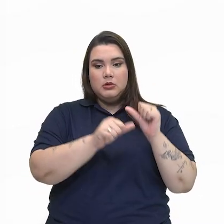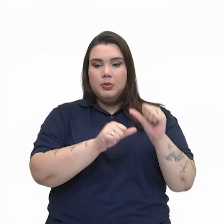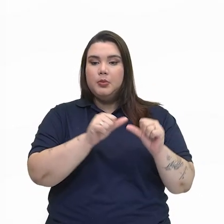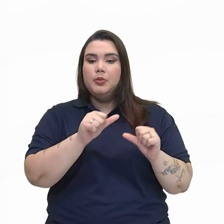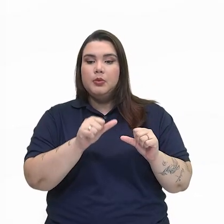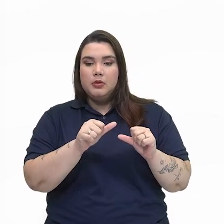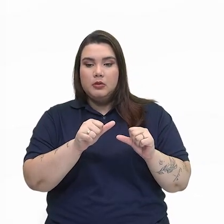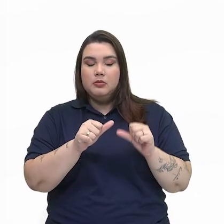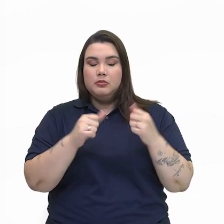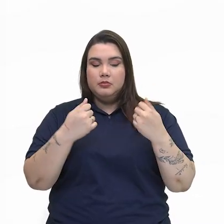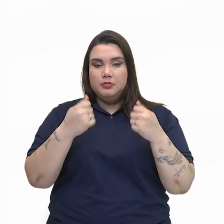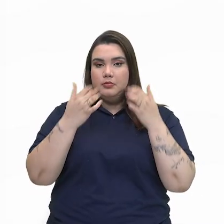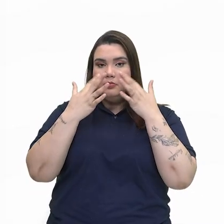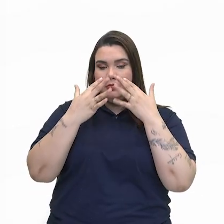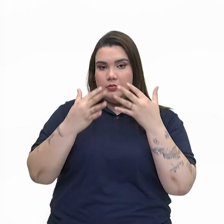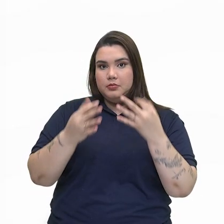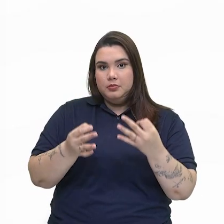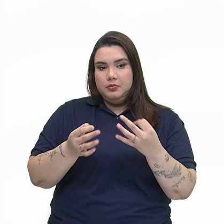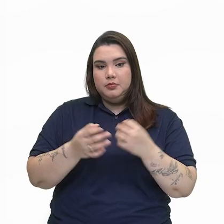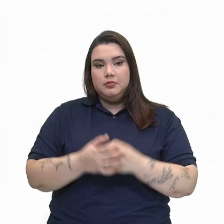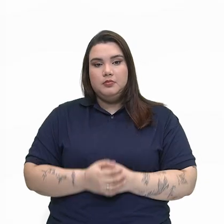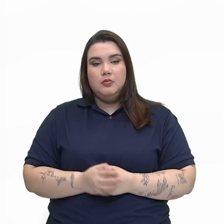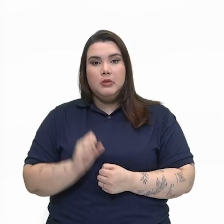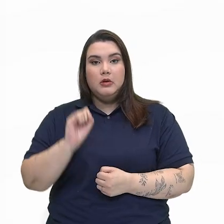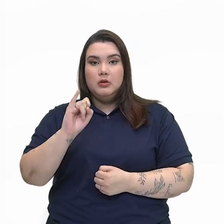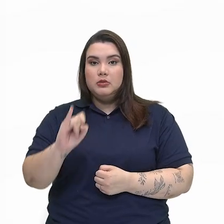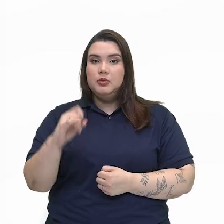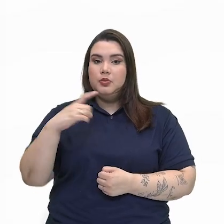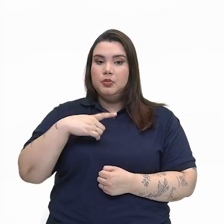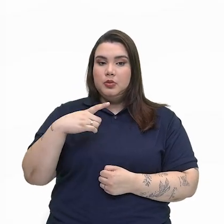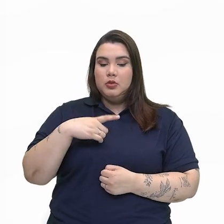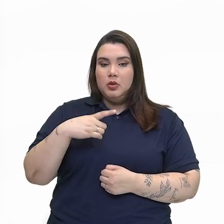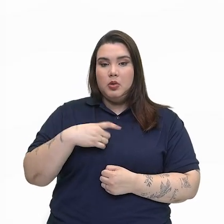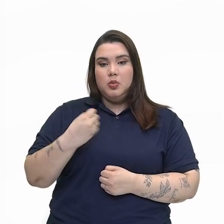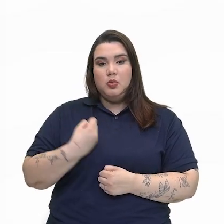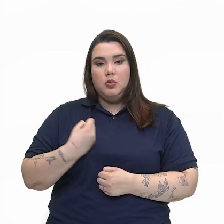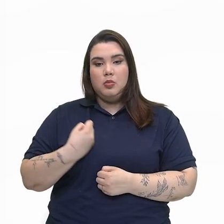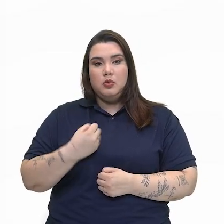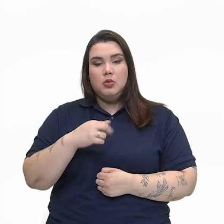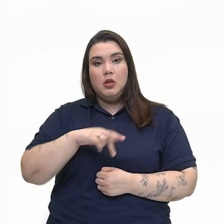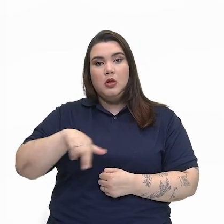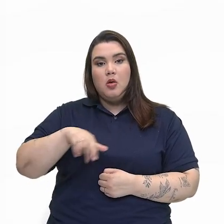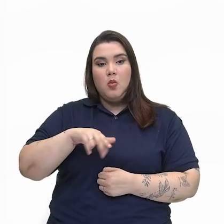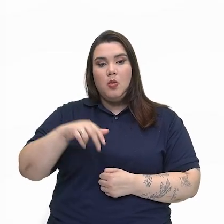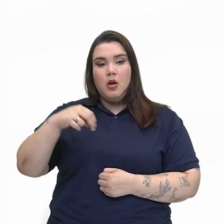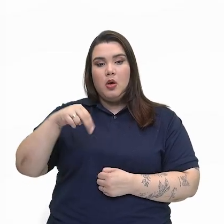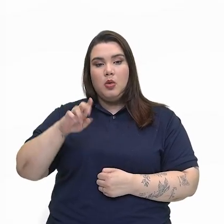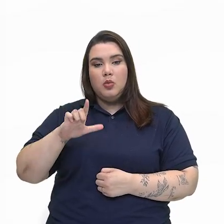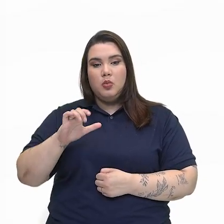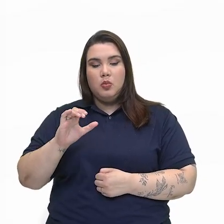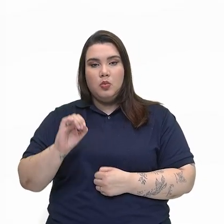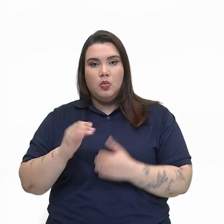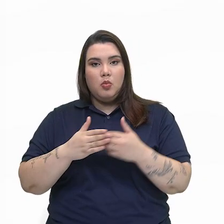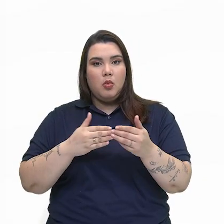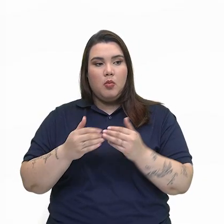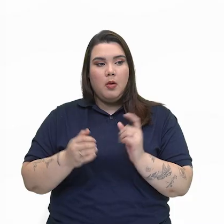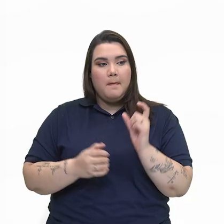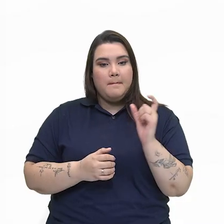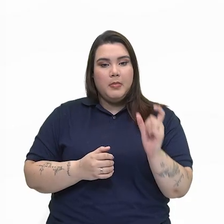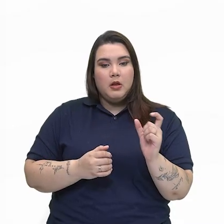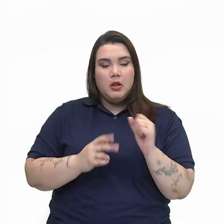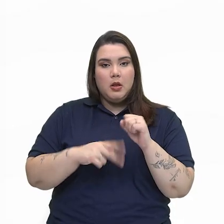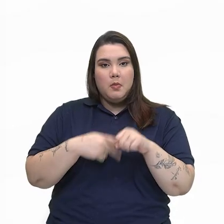atenção bastante nisso. Se houver algum algarismo não nulo em qualquer casa